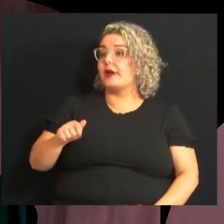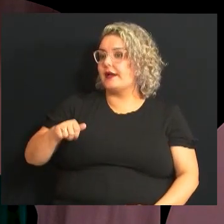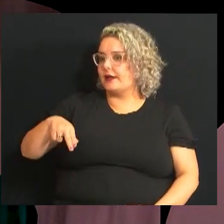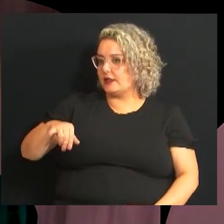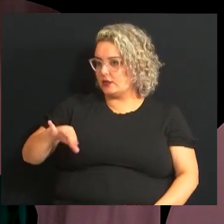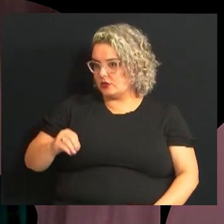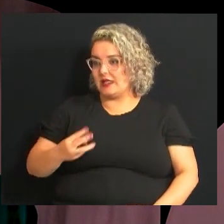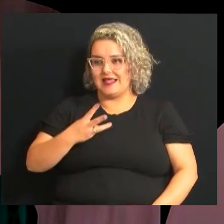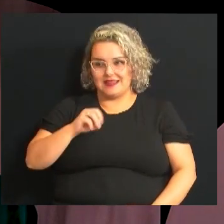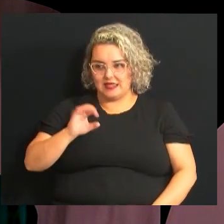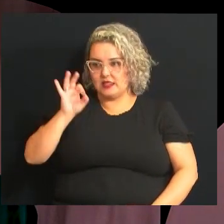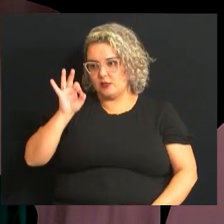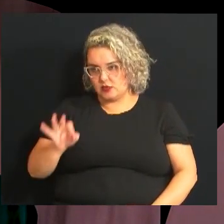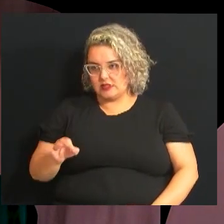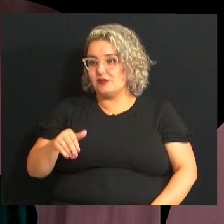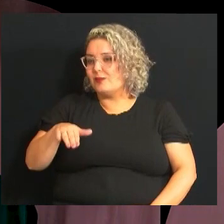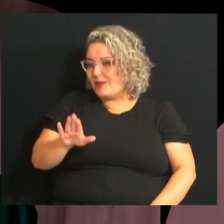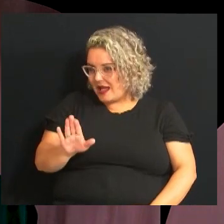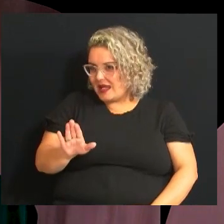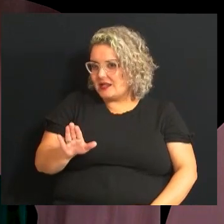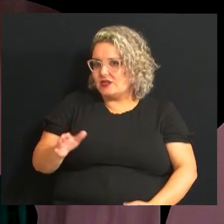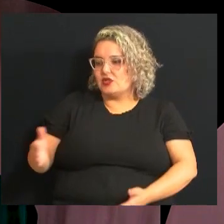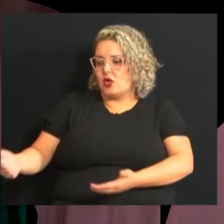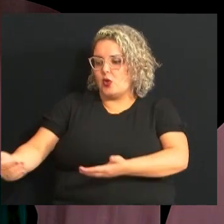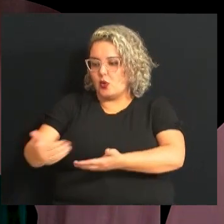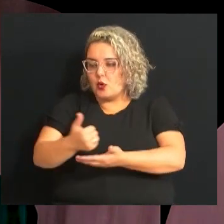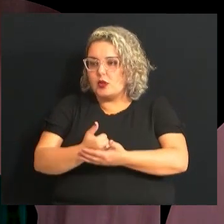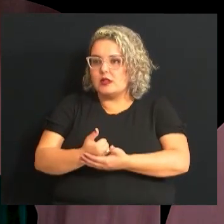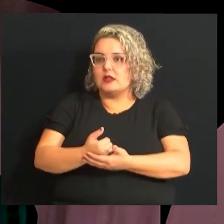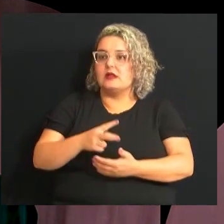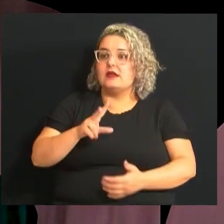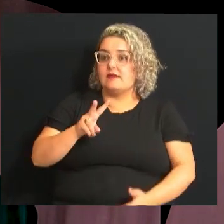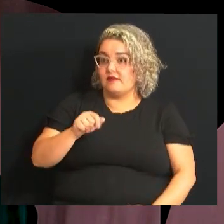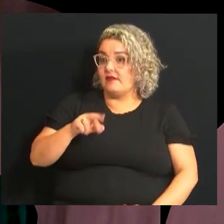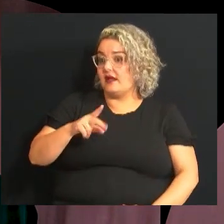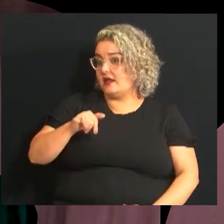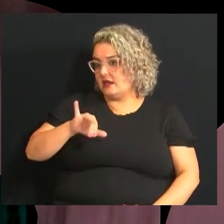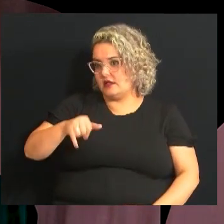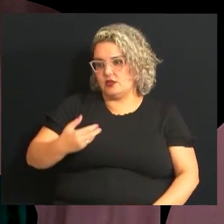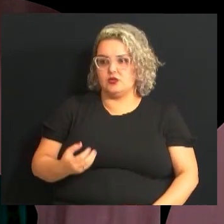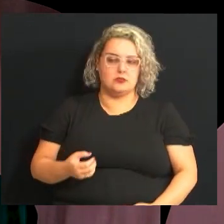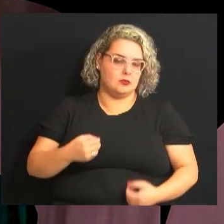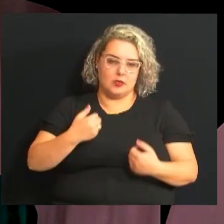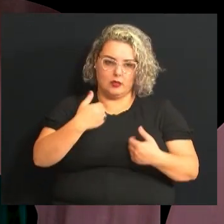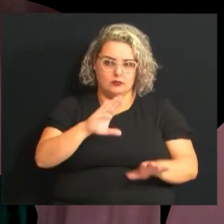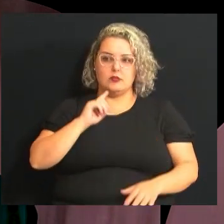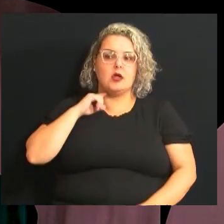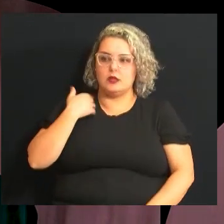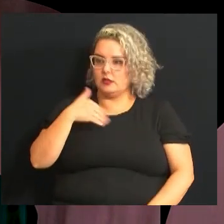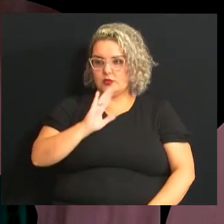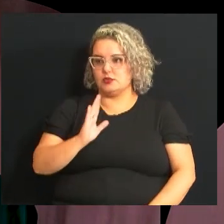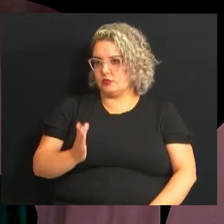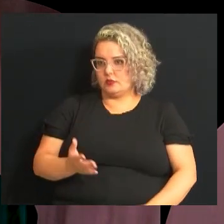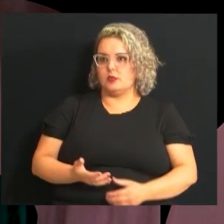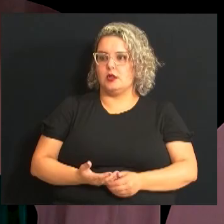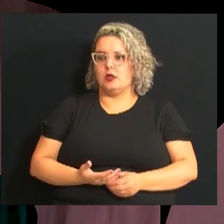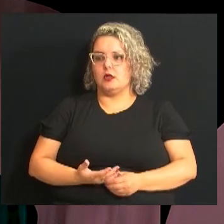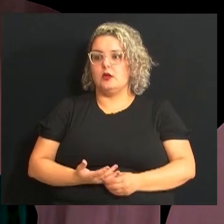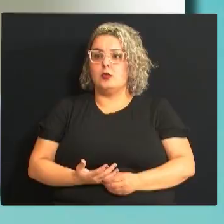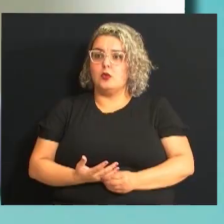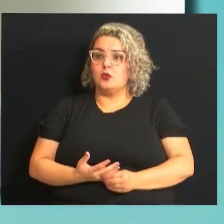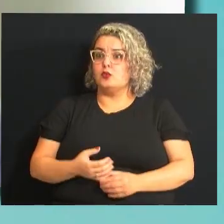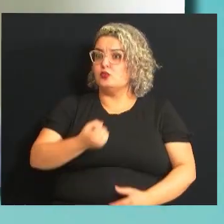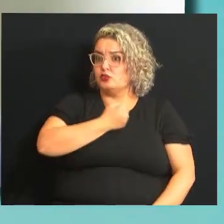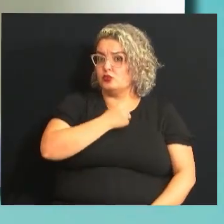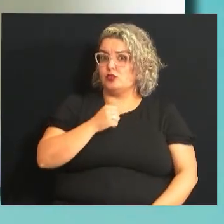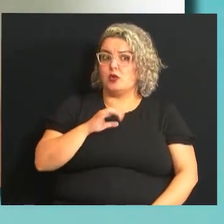ver esses dados do mercado de orgânicos, né? Que mais de 30% de toda a produção entre colheita e varejo é jogado fora.